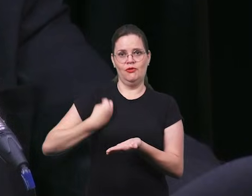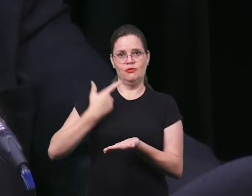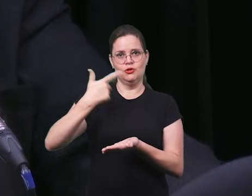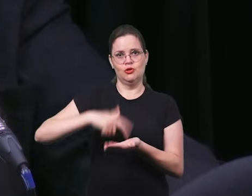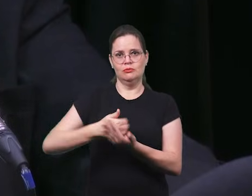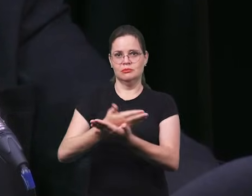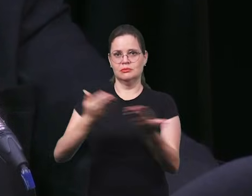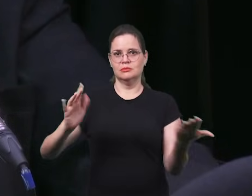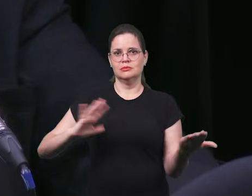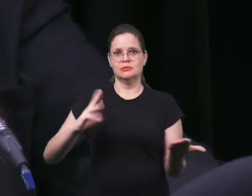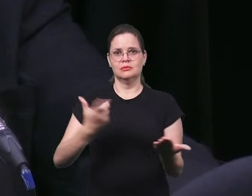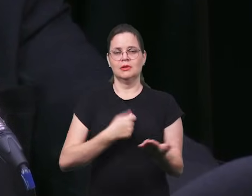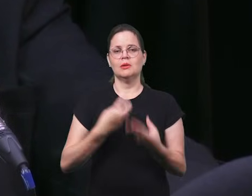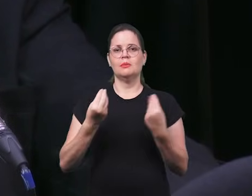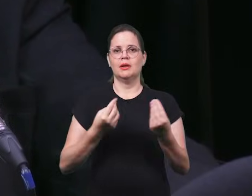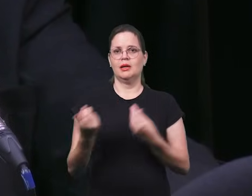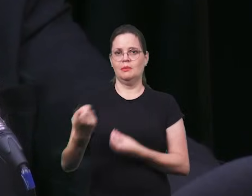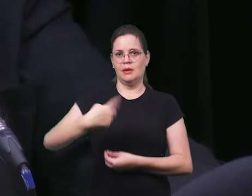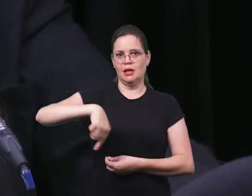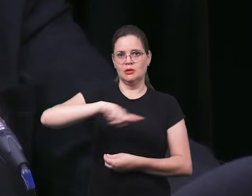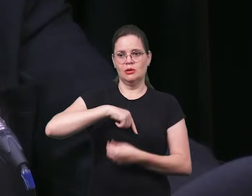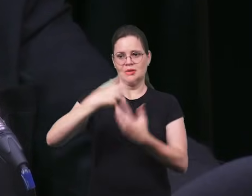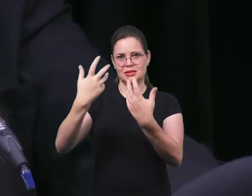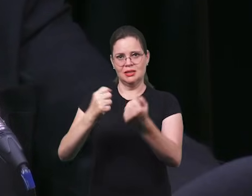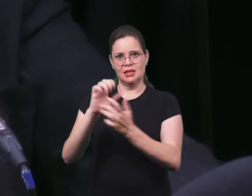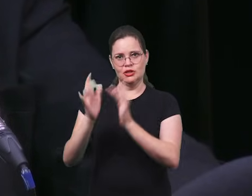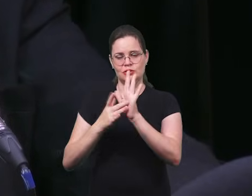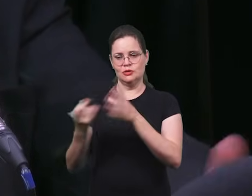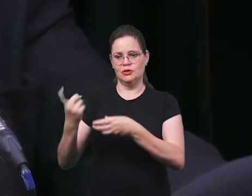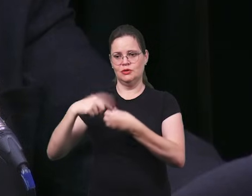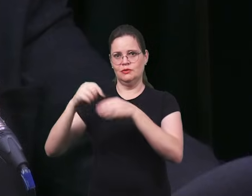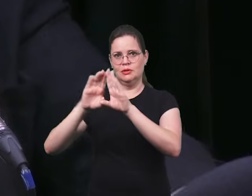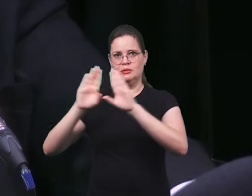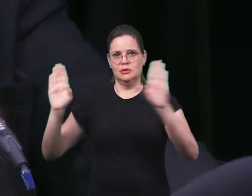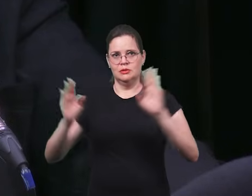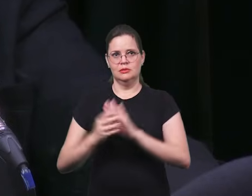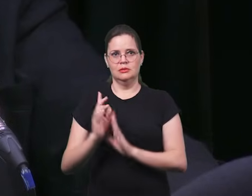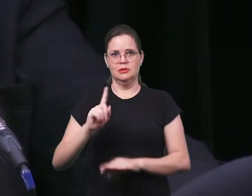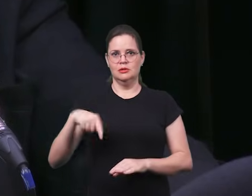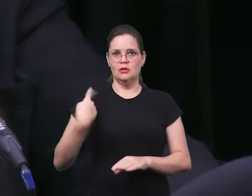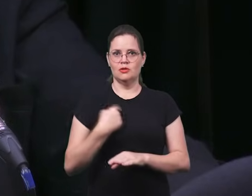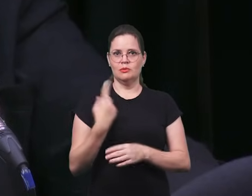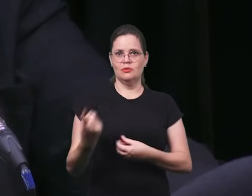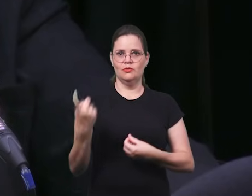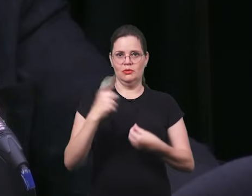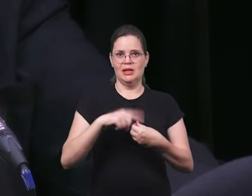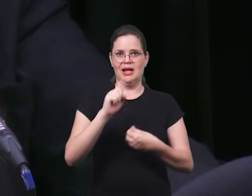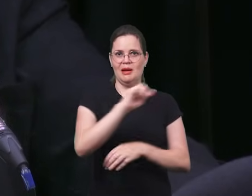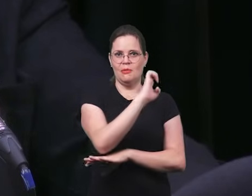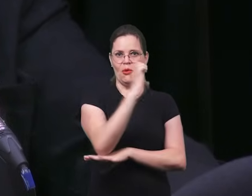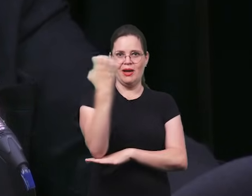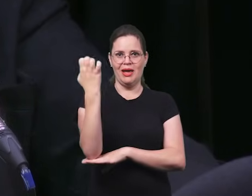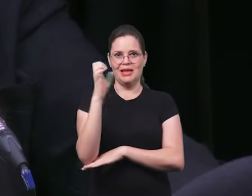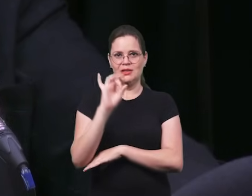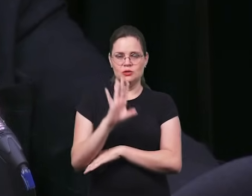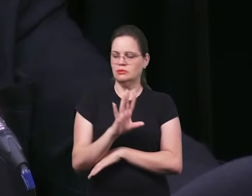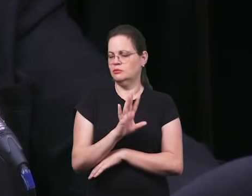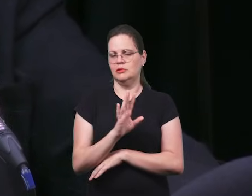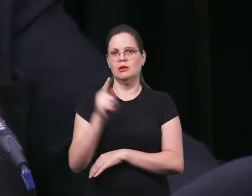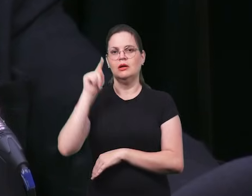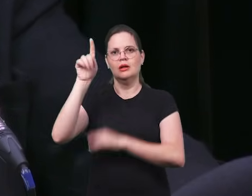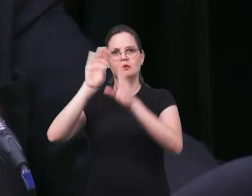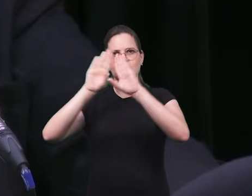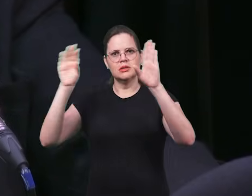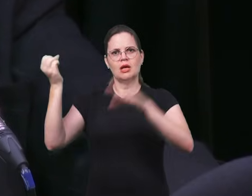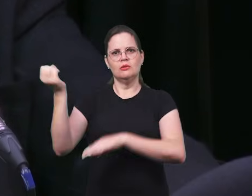eternidade inicialmente estabelecida. Então não quer dizer que nós vamos voltar para o Jardim do Éden, porque não é esse o propósito. Nós vamos ir para a eternidade, novo